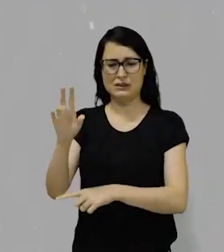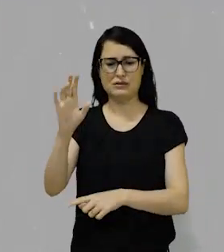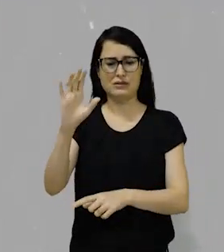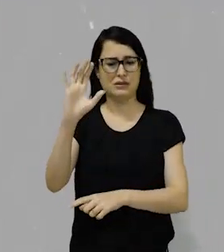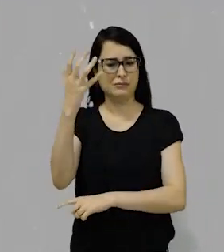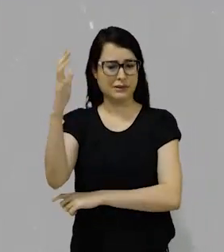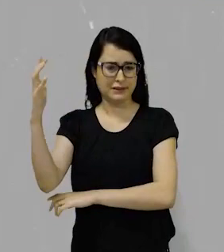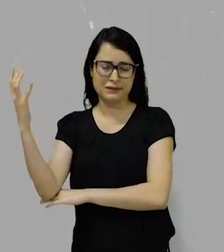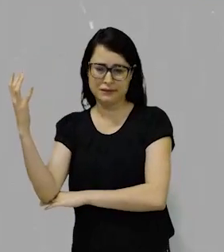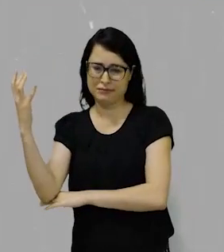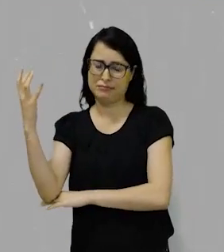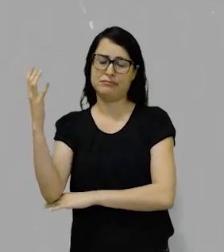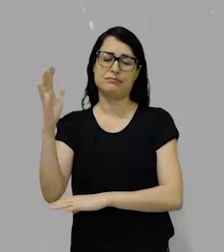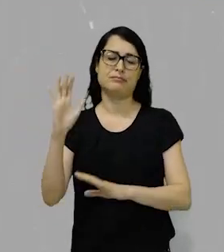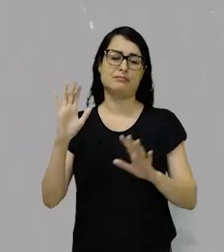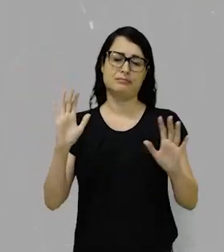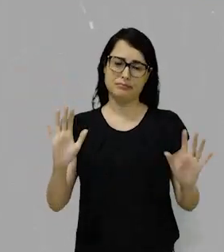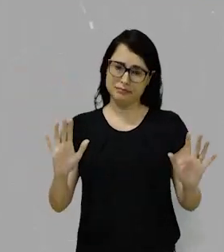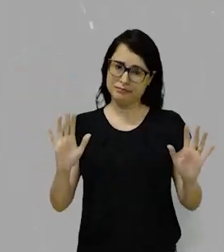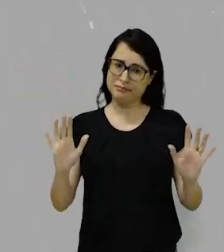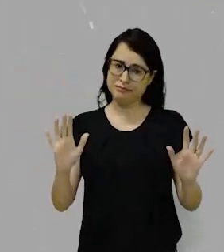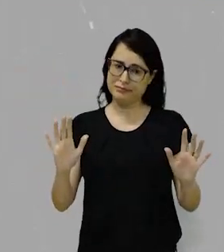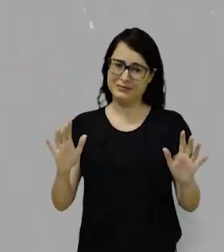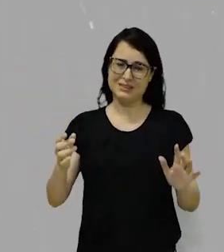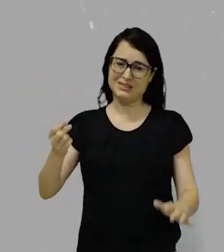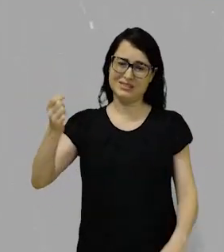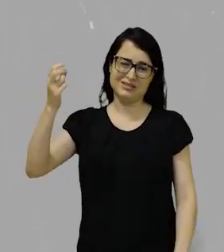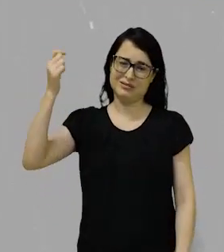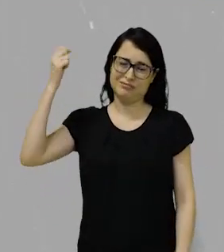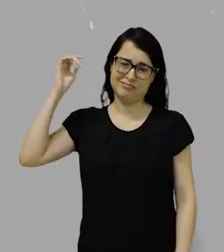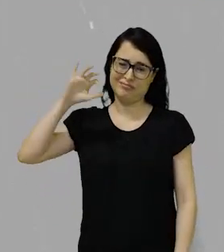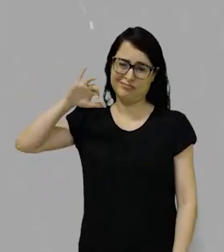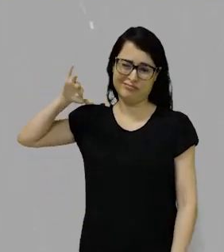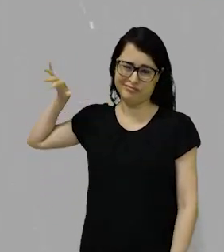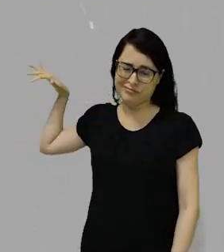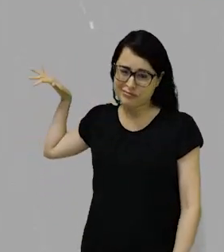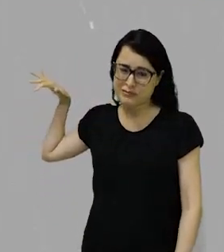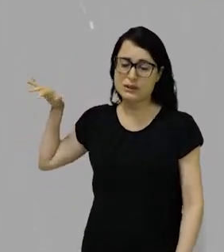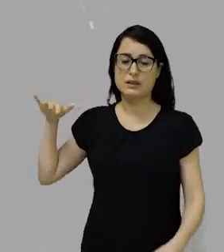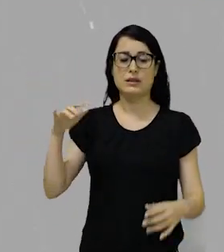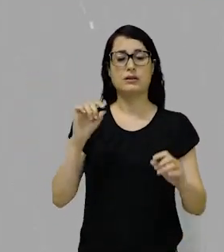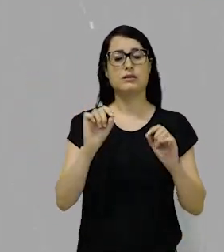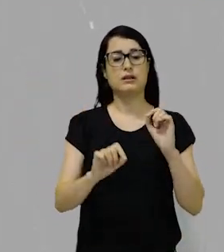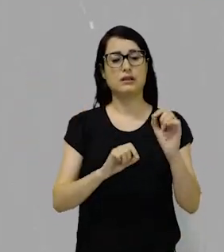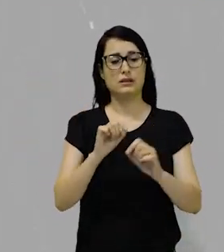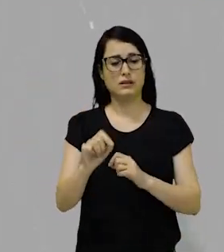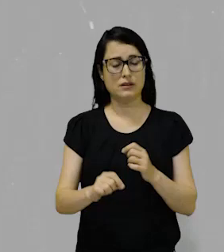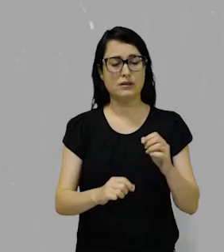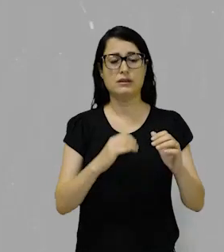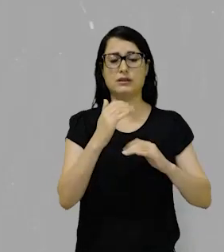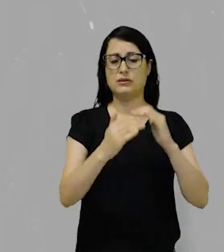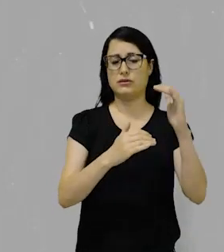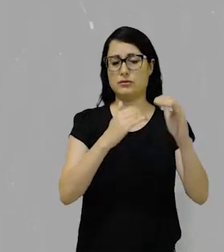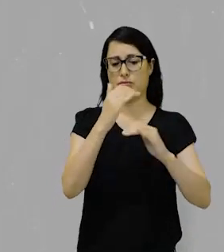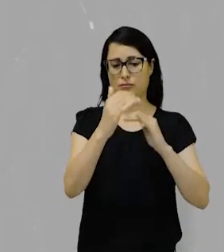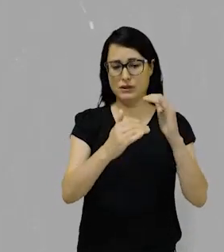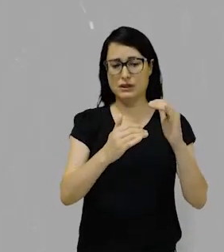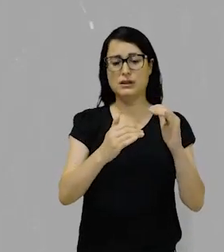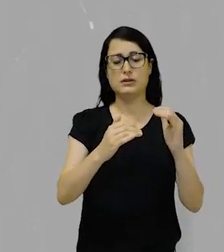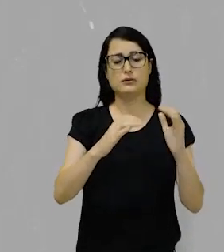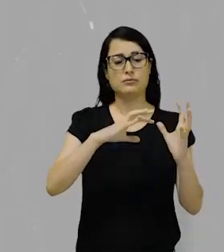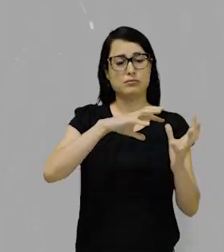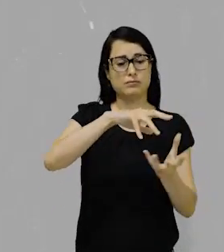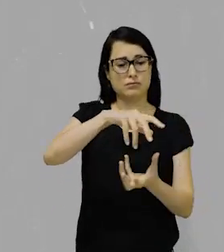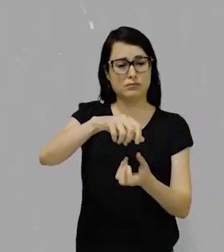meio ambiente é considerado uma visão ultrapassada. Tá? Visto que o desenvolvimento sustentável ele